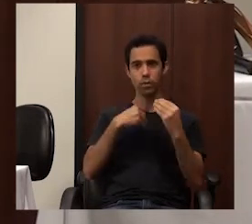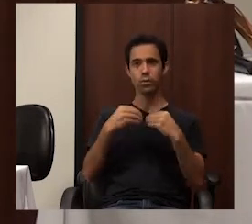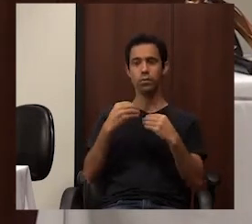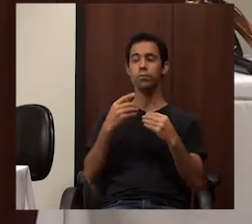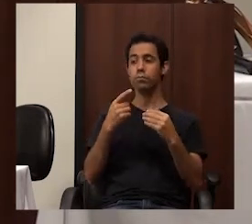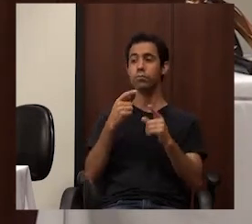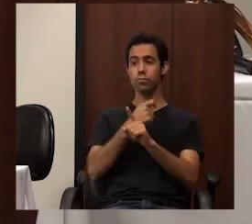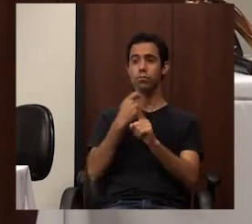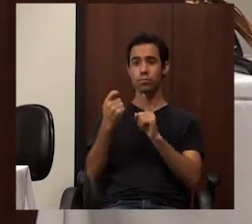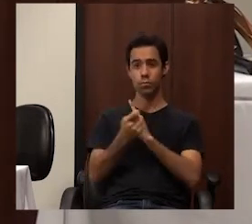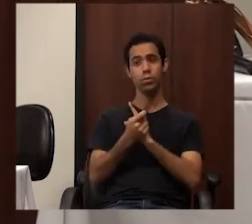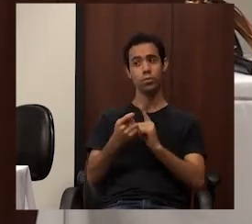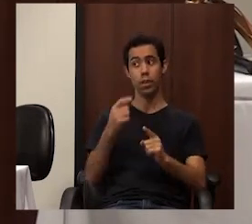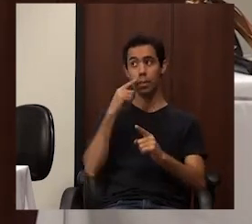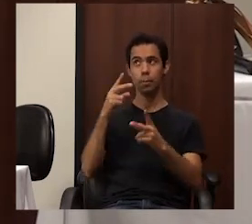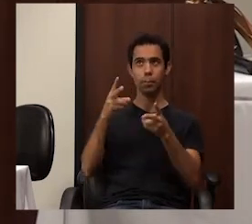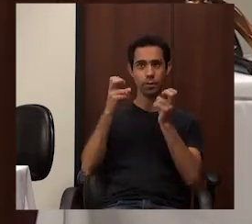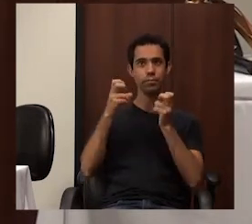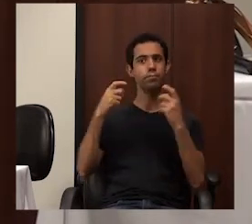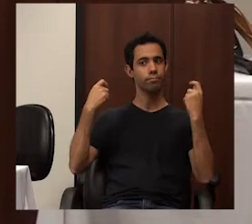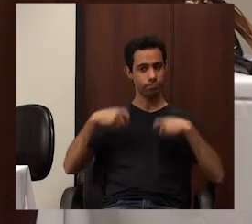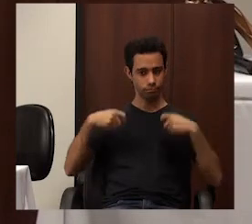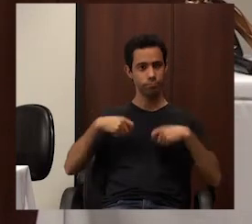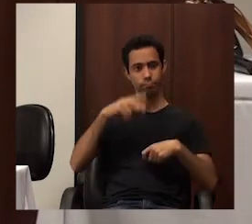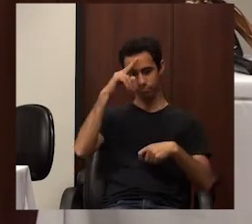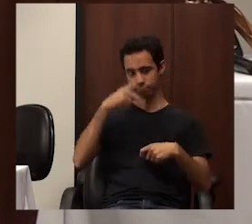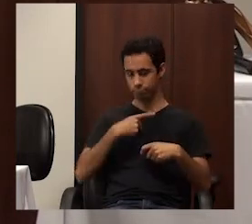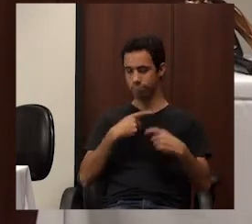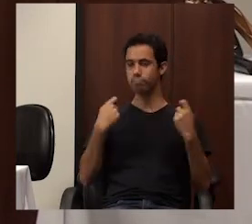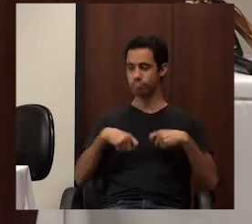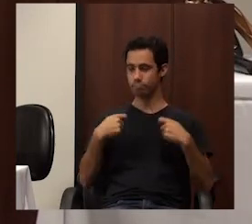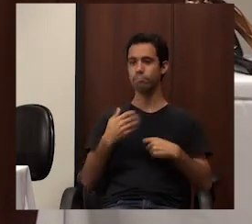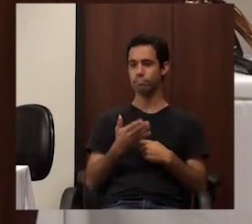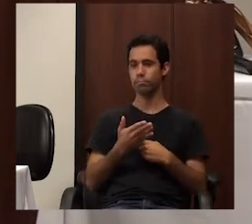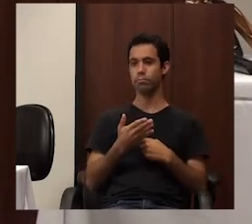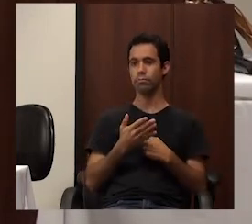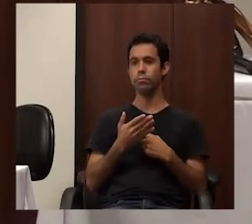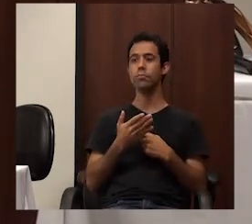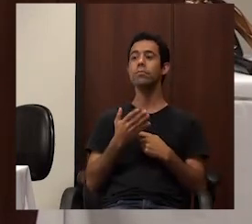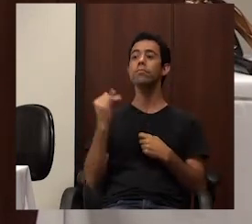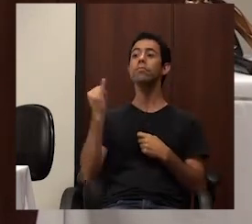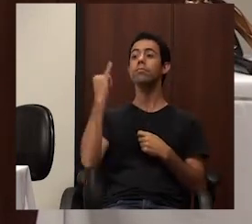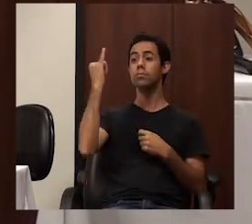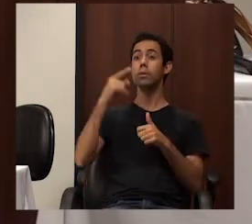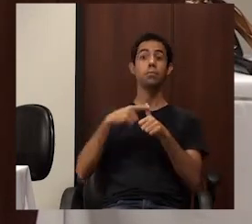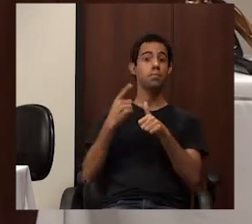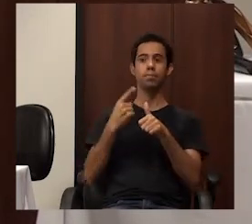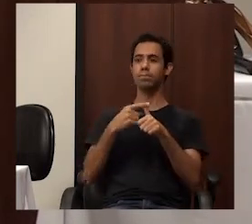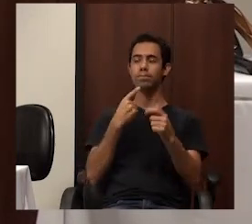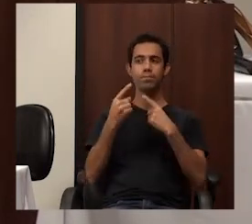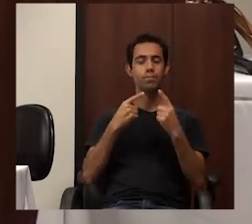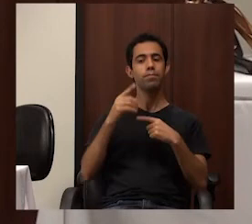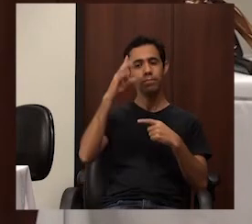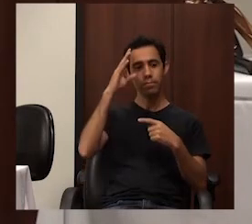social e que ela tem que fazer por ela mesma. E essa é a primeira independência que a pessoa especial